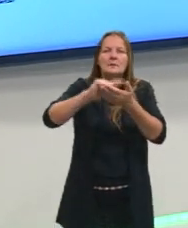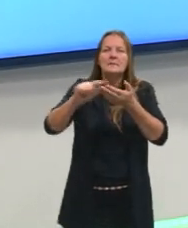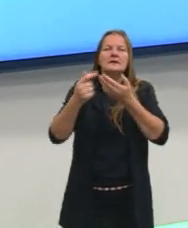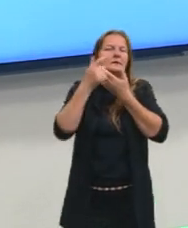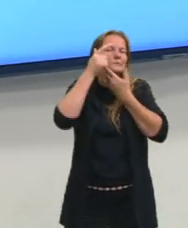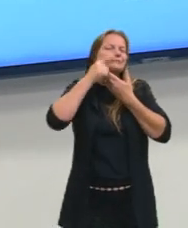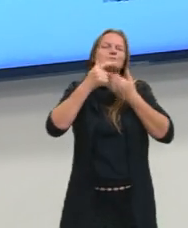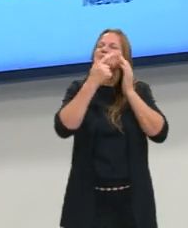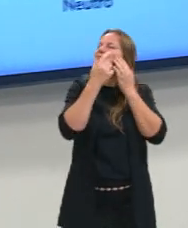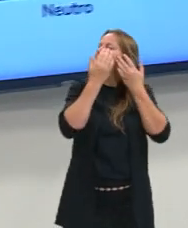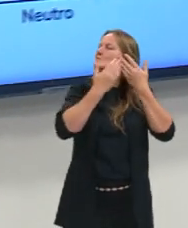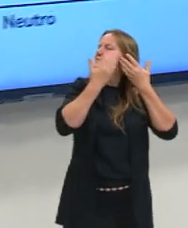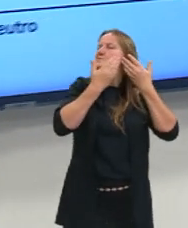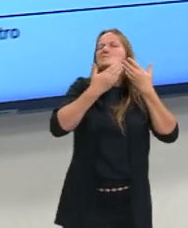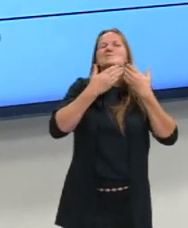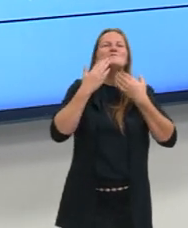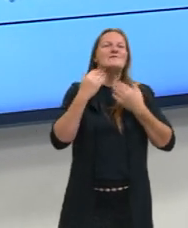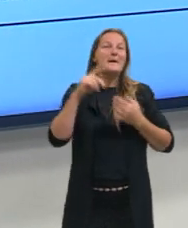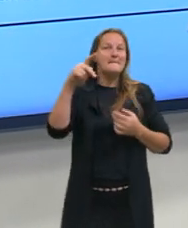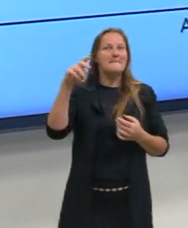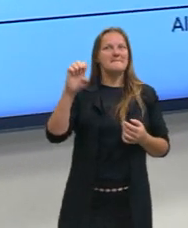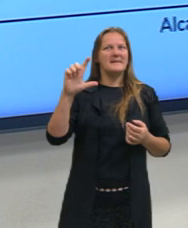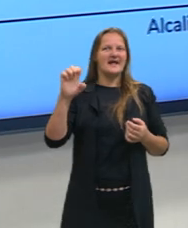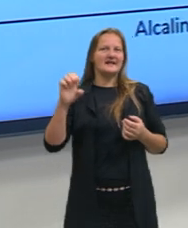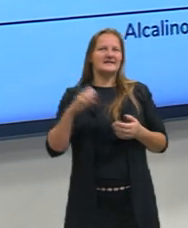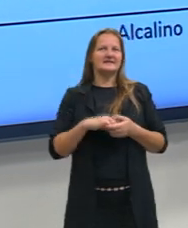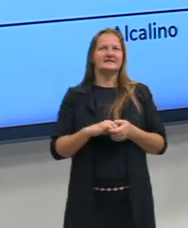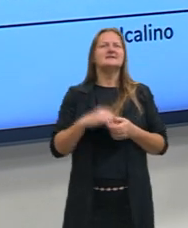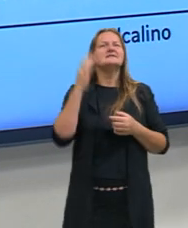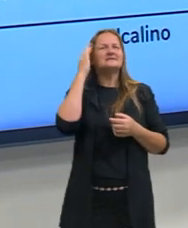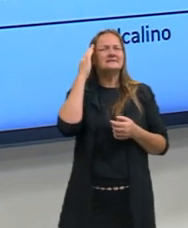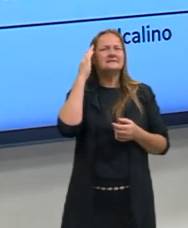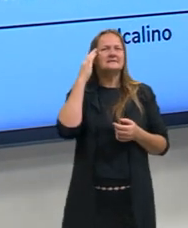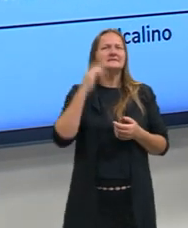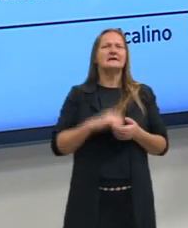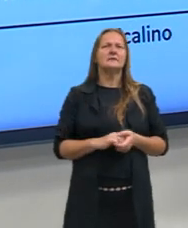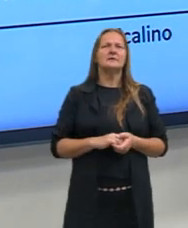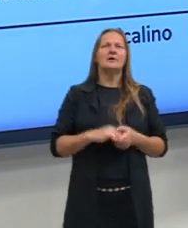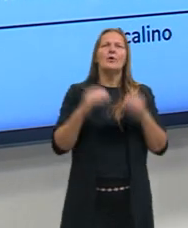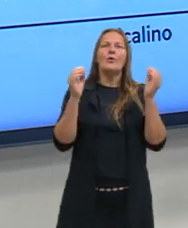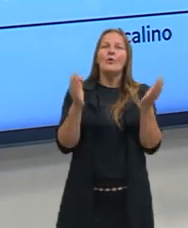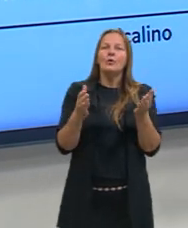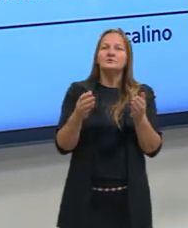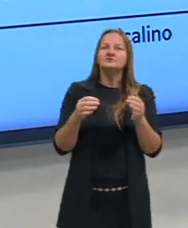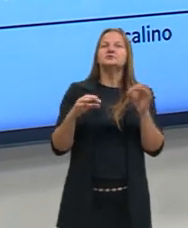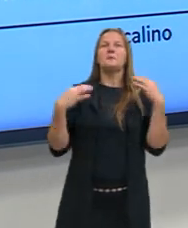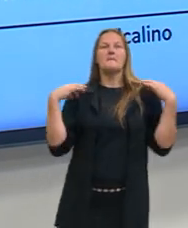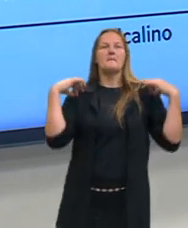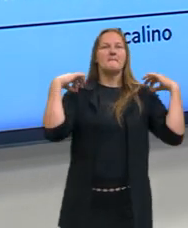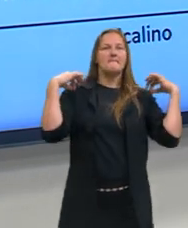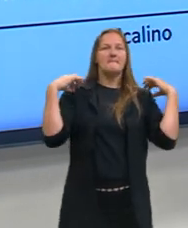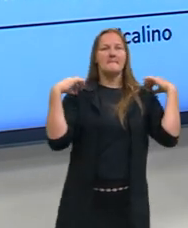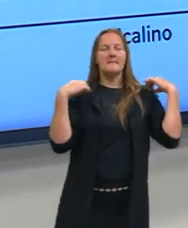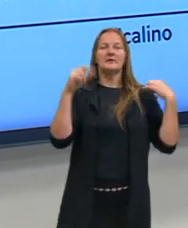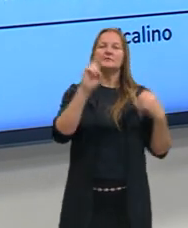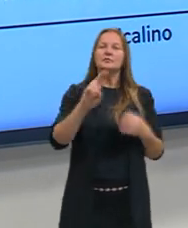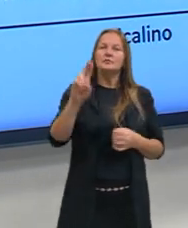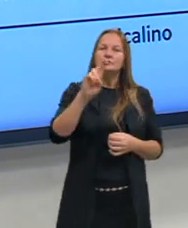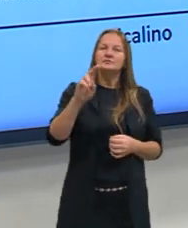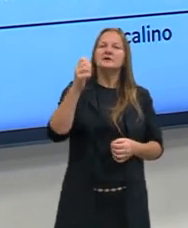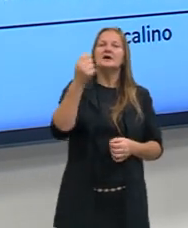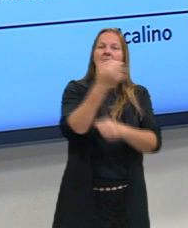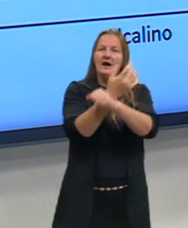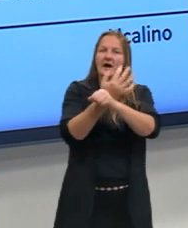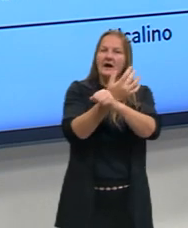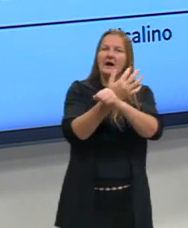pele quem quer não sei se fala pronuncia de ser jeito sabe que hoje no tá na moda né a utilização de